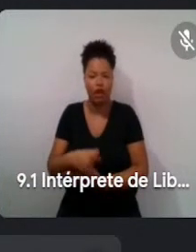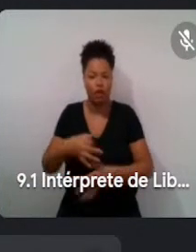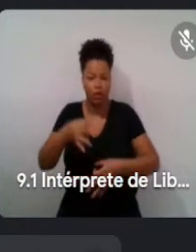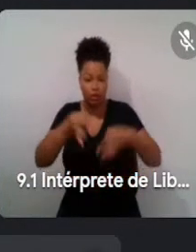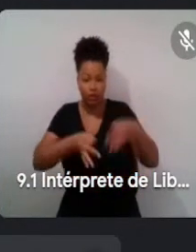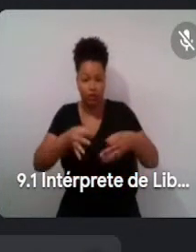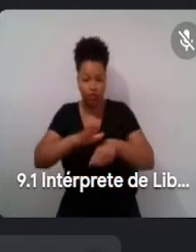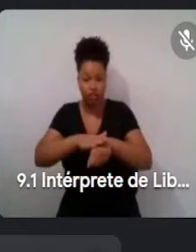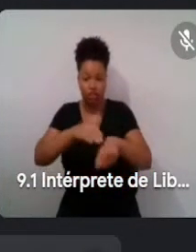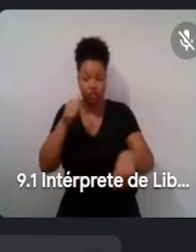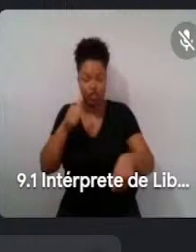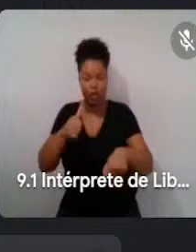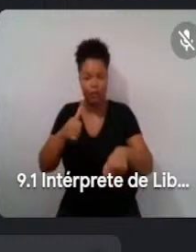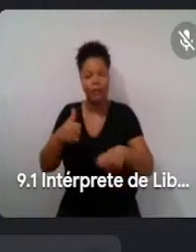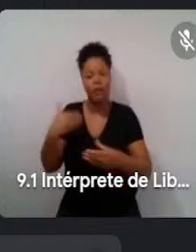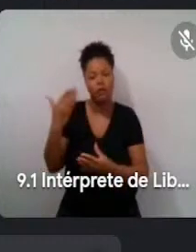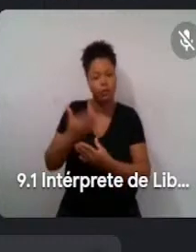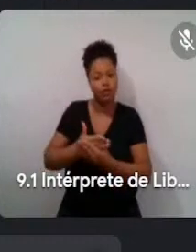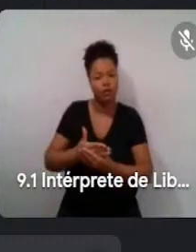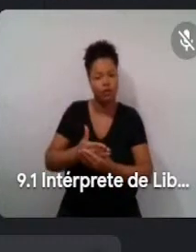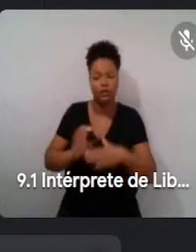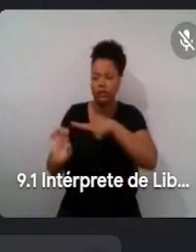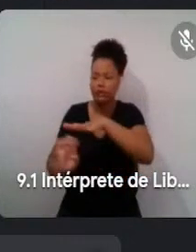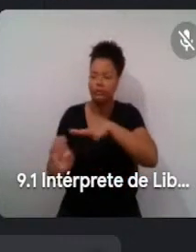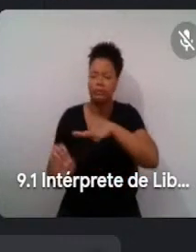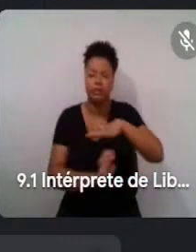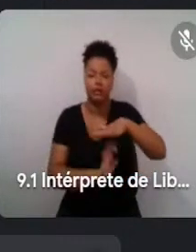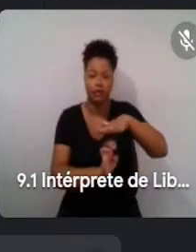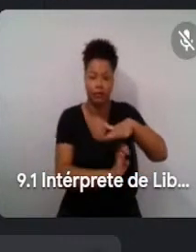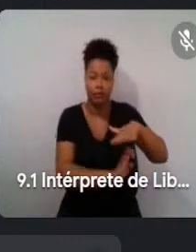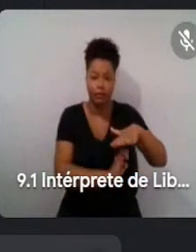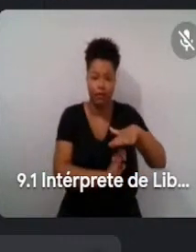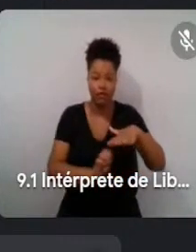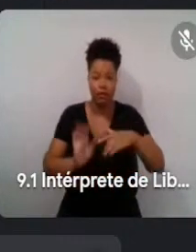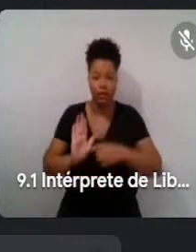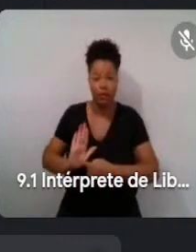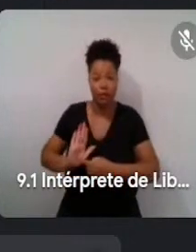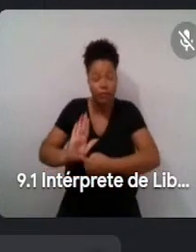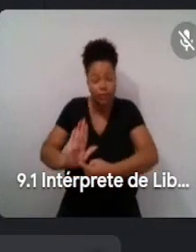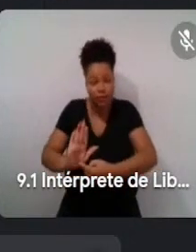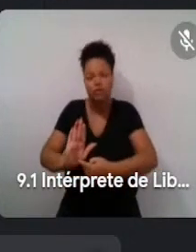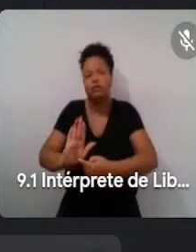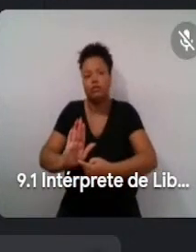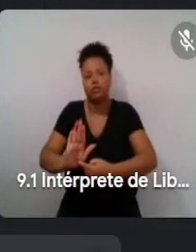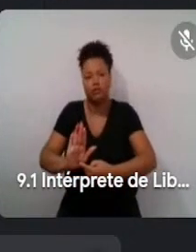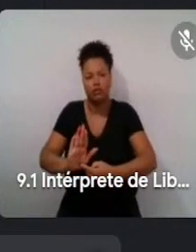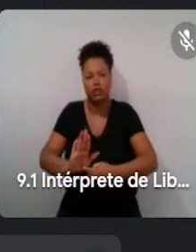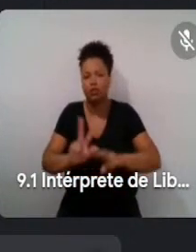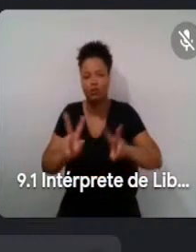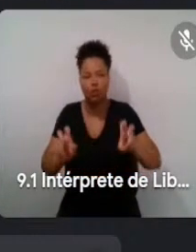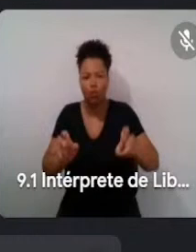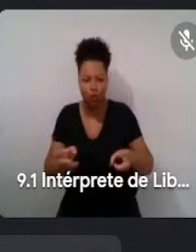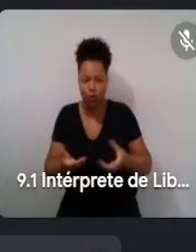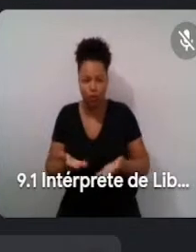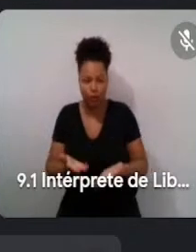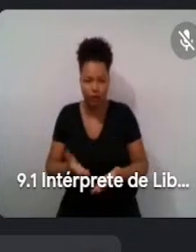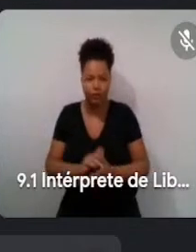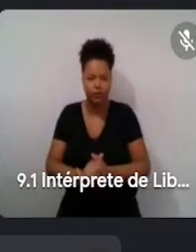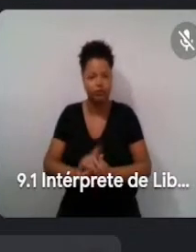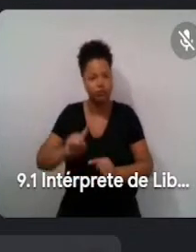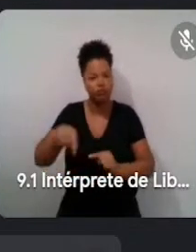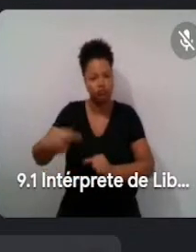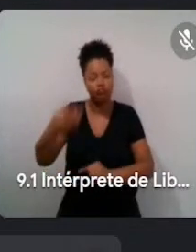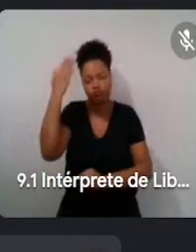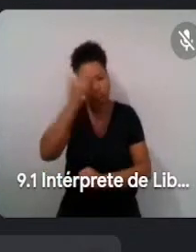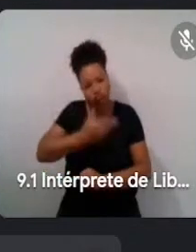ao processo as empresas para que elas se manifestassem a respeito disso. E foi comprovado